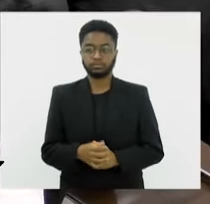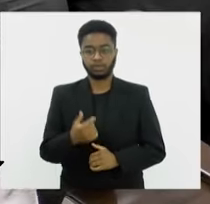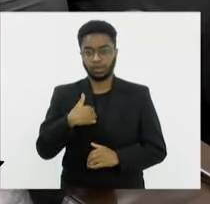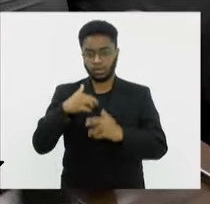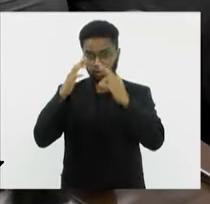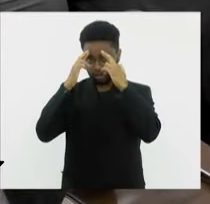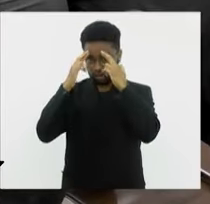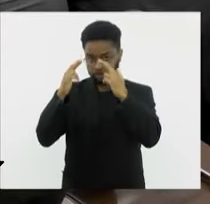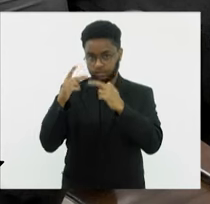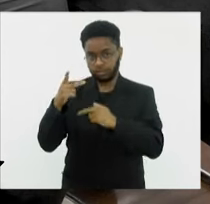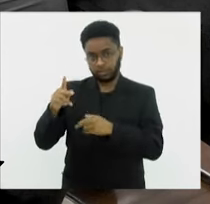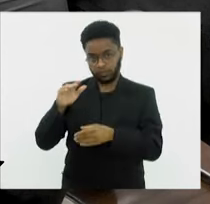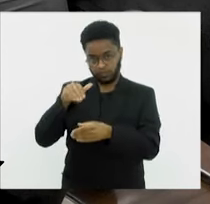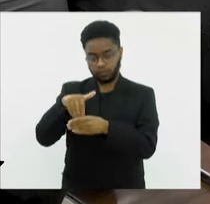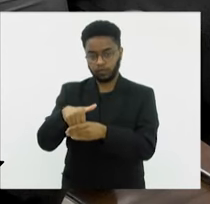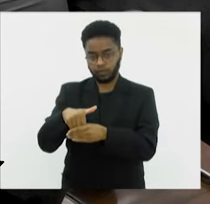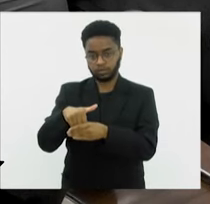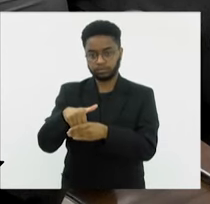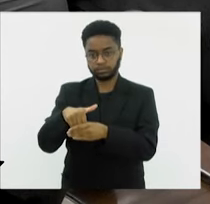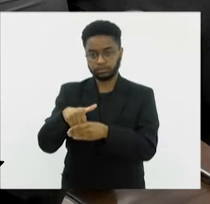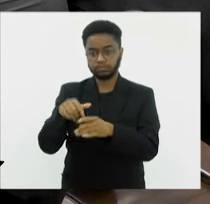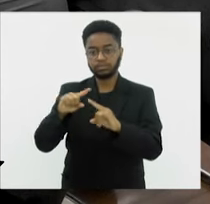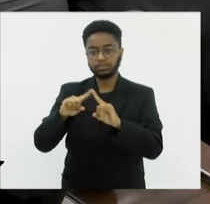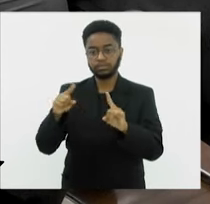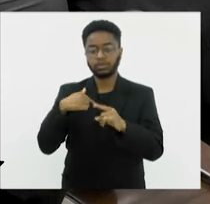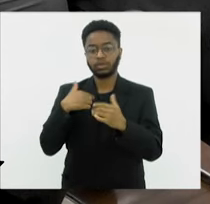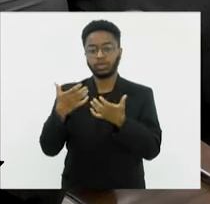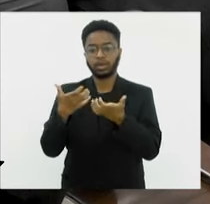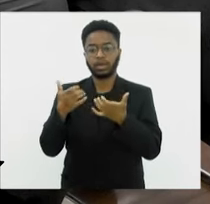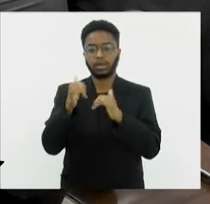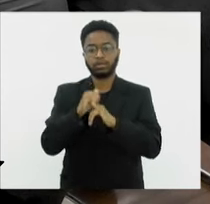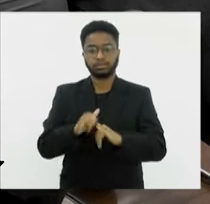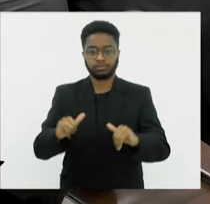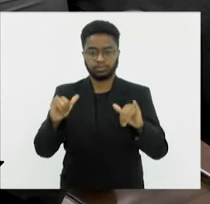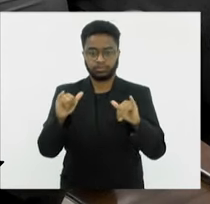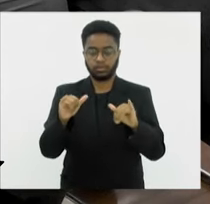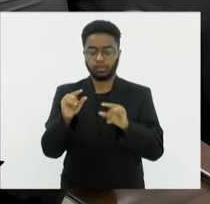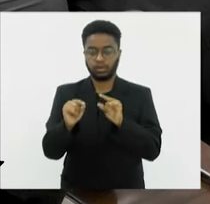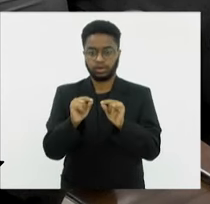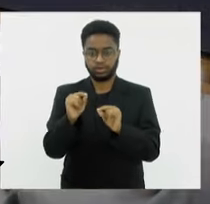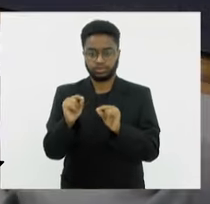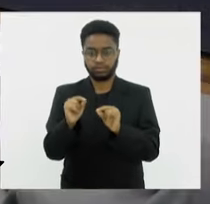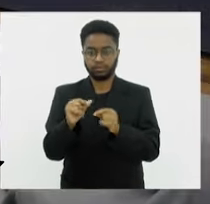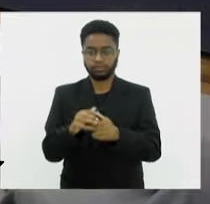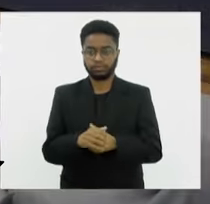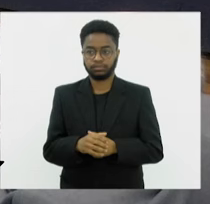respeito o seu voto, mas queria dizer a Vossa Excelência, sem estar